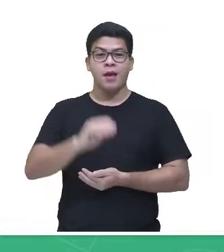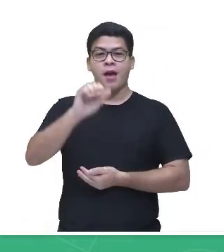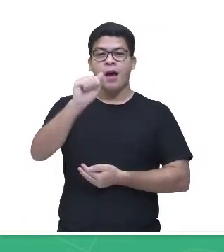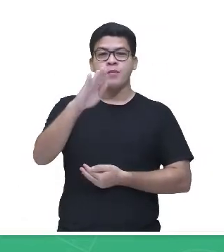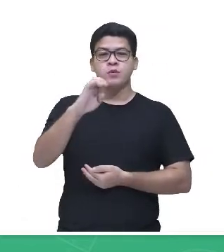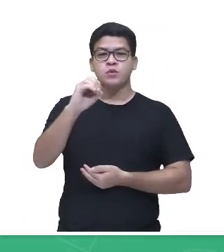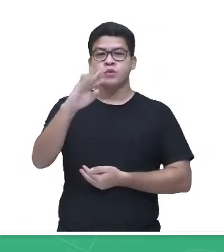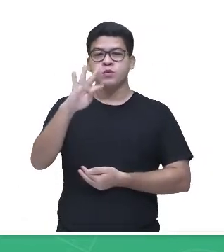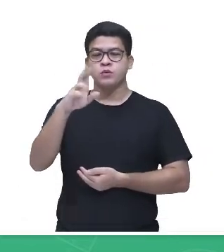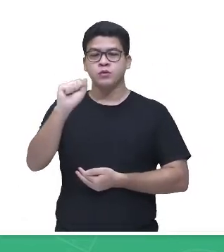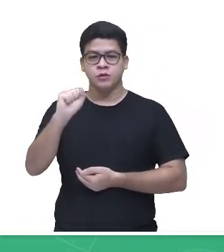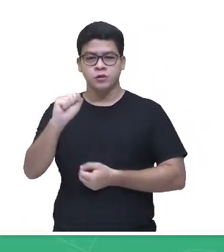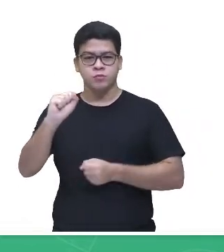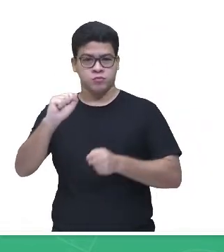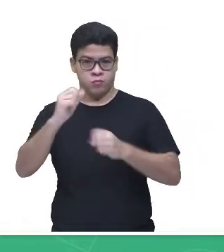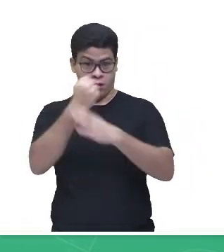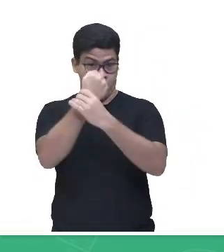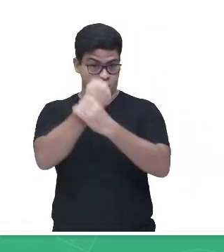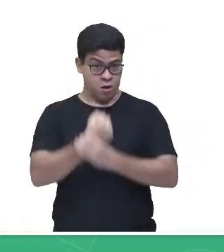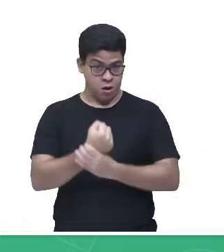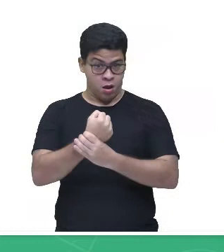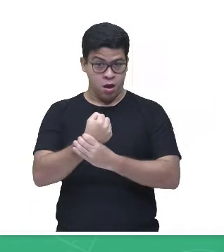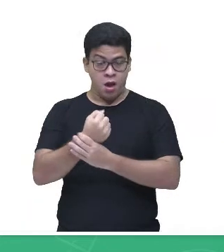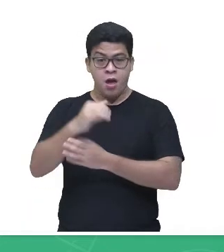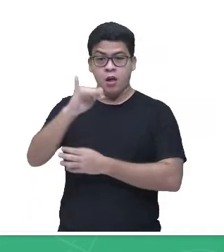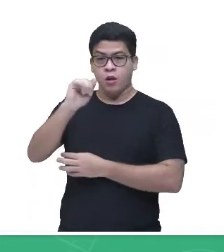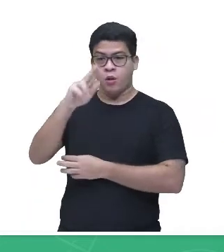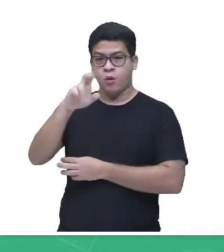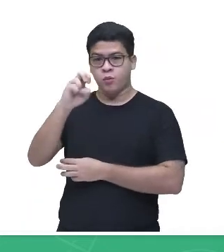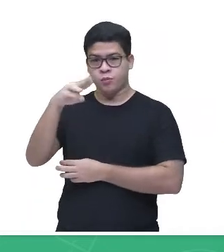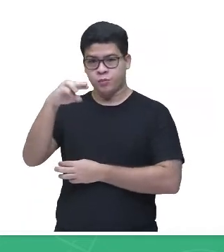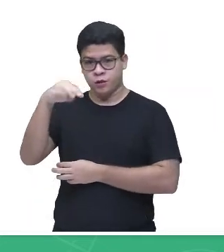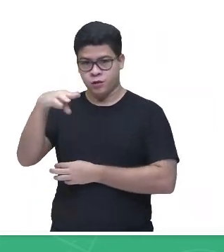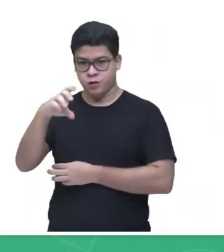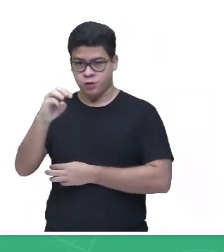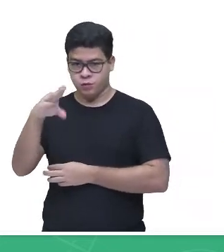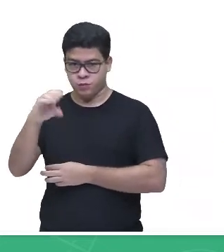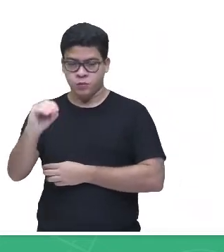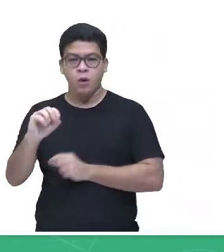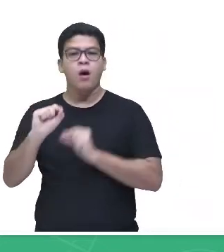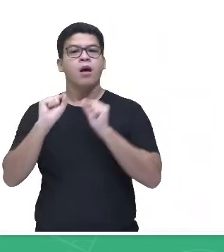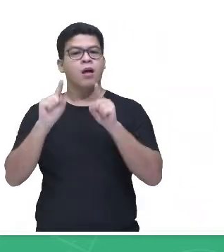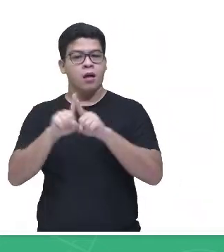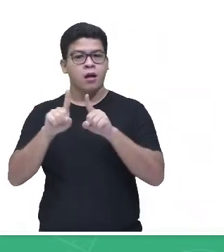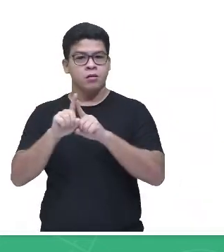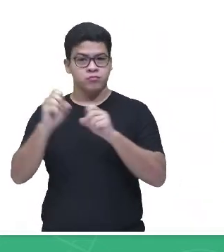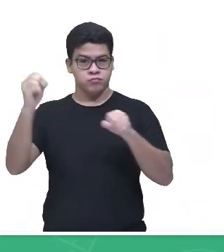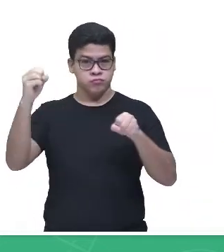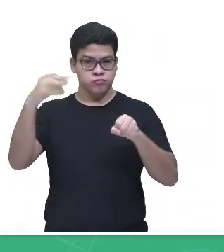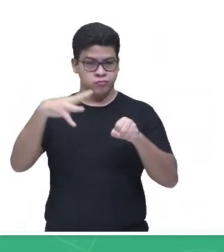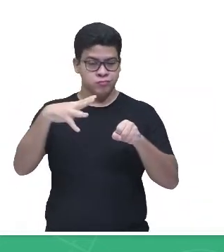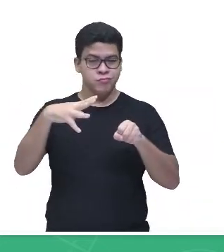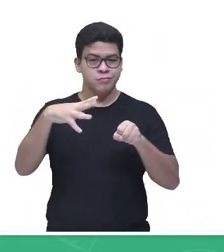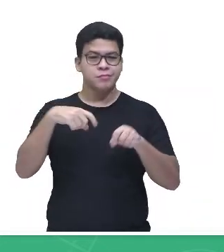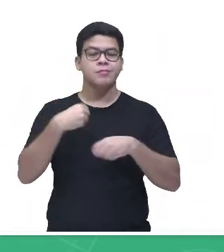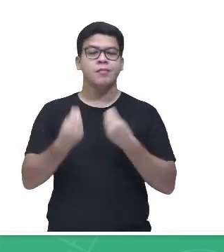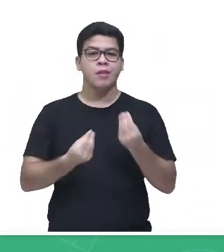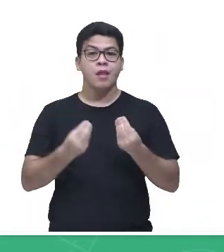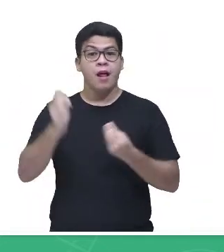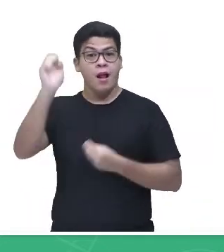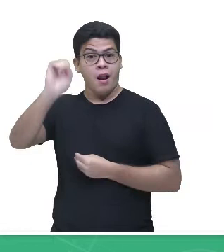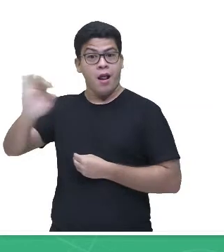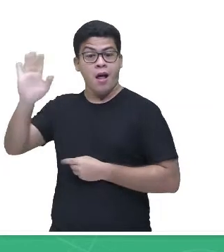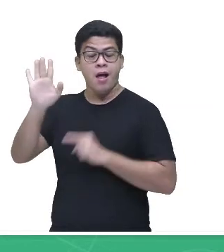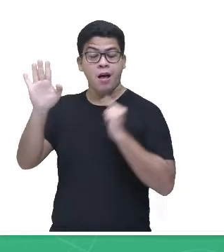Absolutismo e iluminismo na Europa. Então, como vocês já sabem, nós temos aí esse processo que vai acontecer